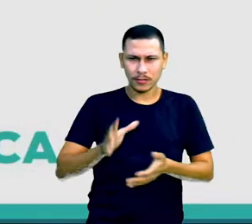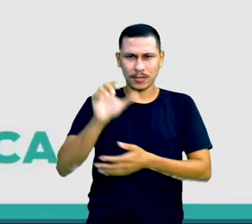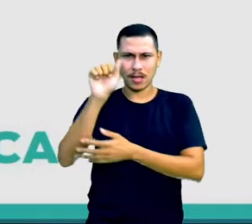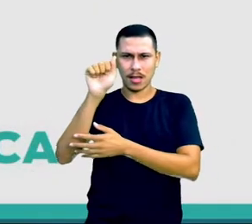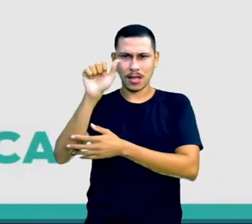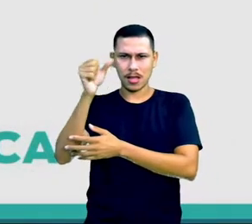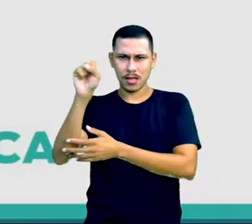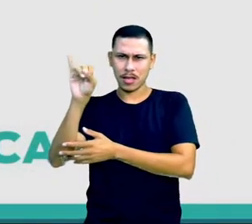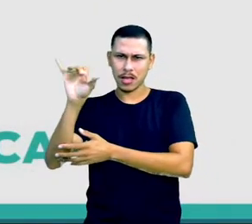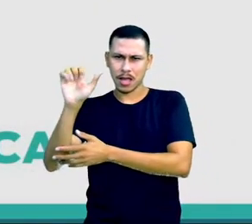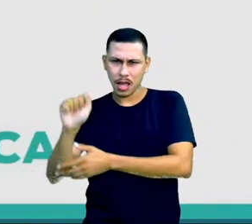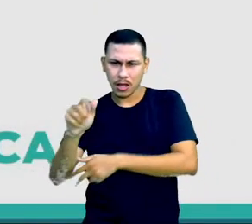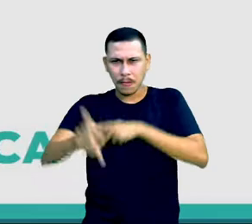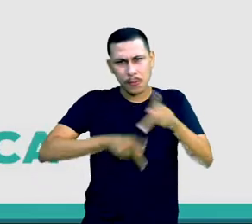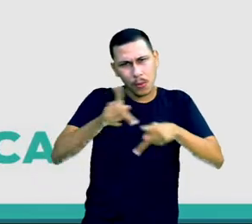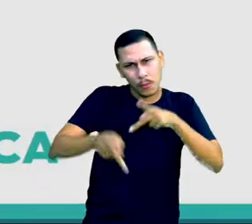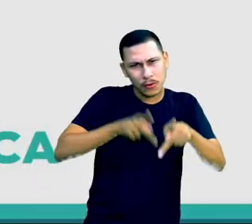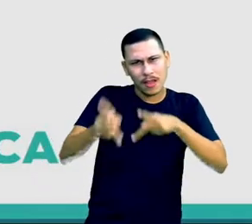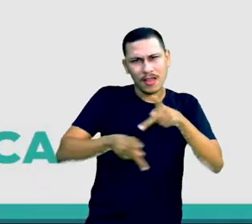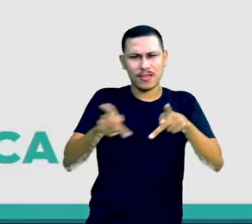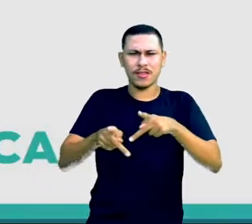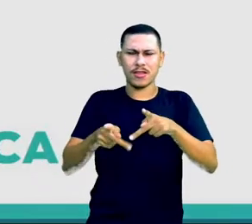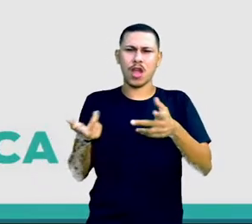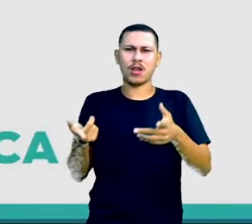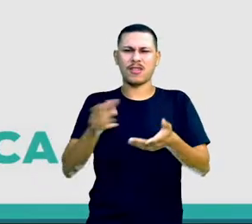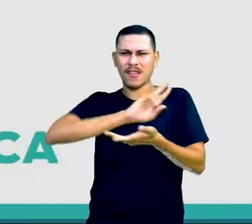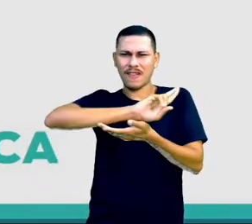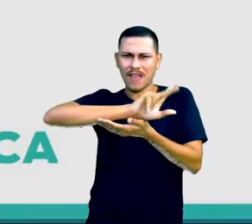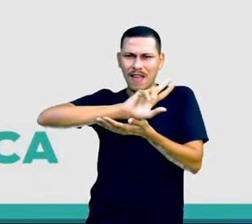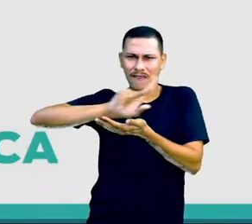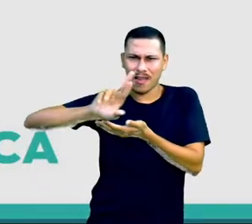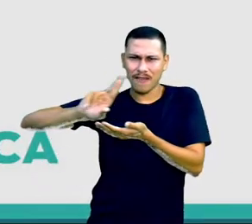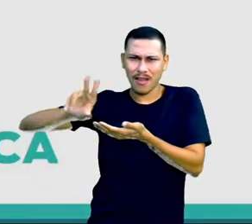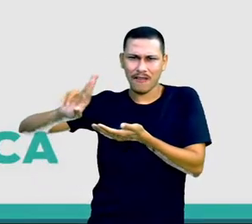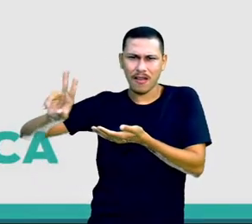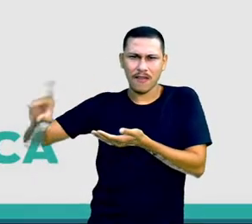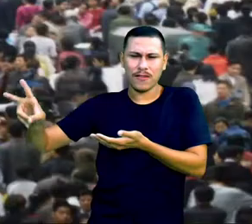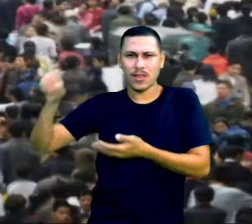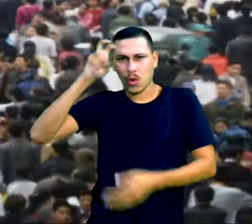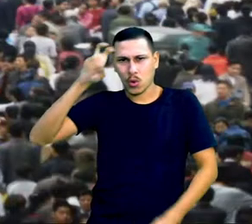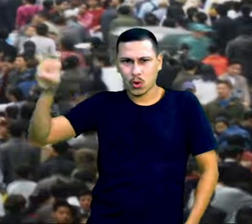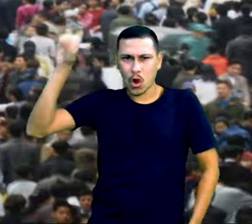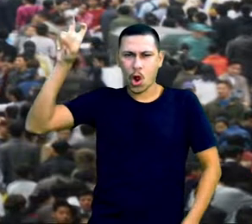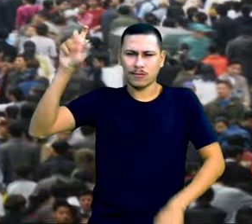Ásia, população, diversidade cultural e economia.